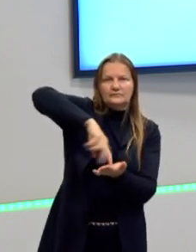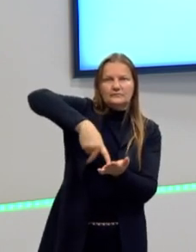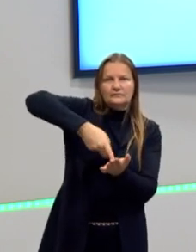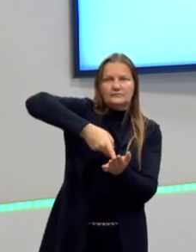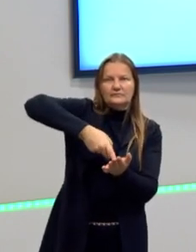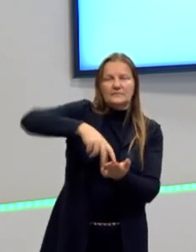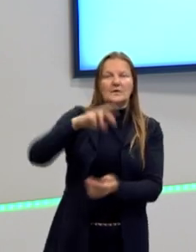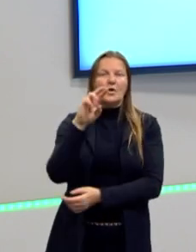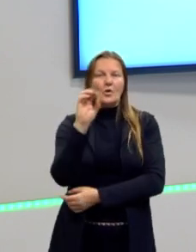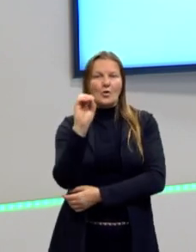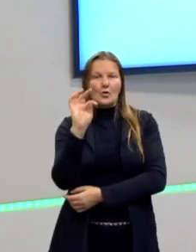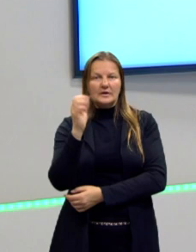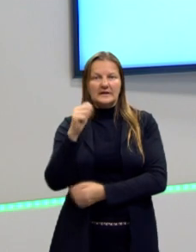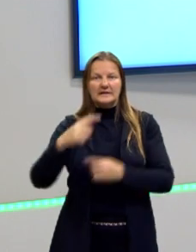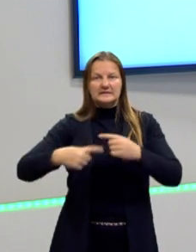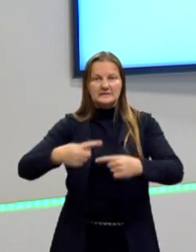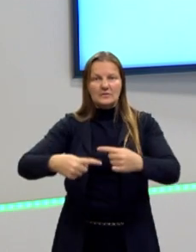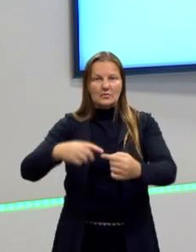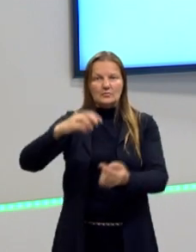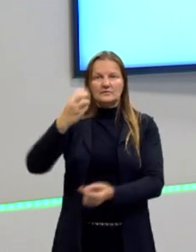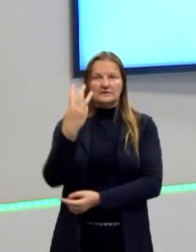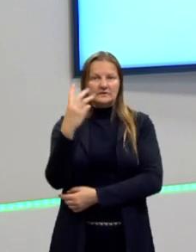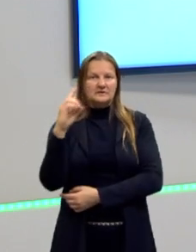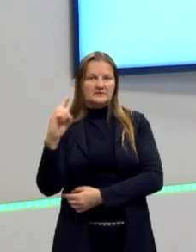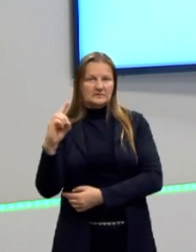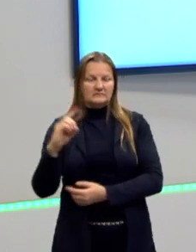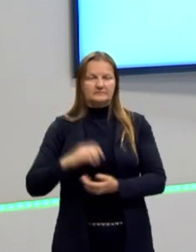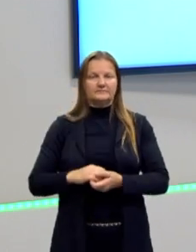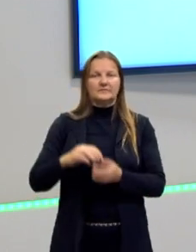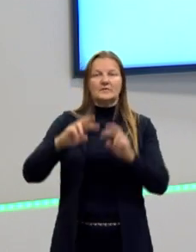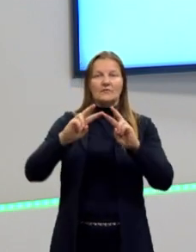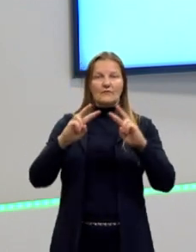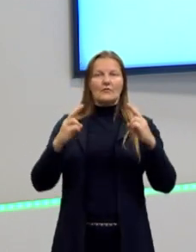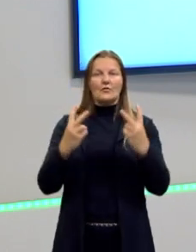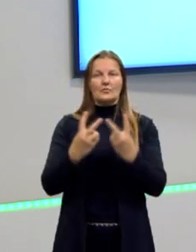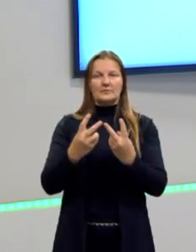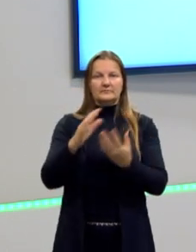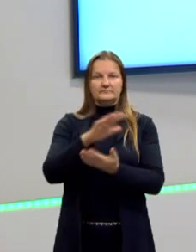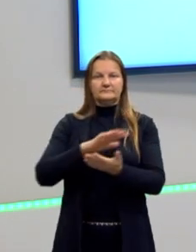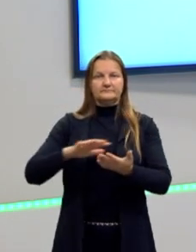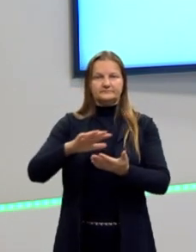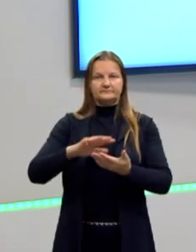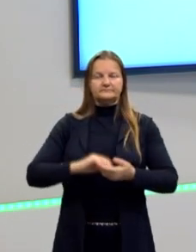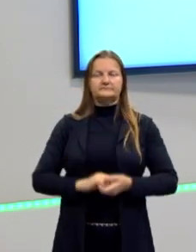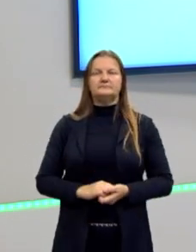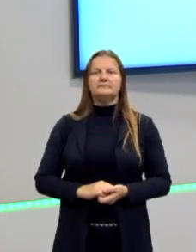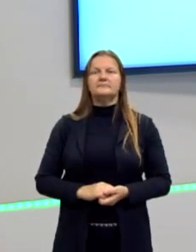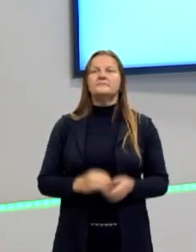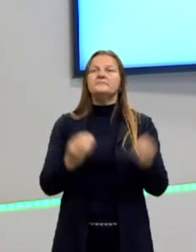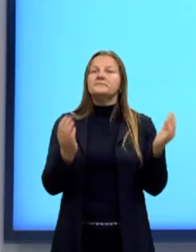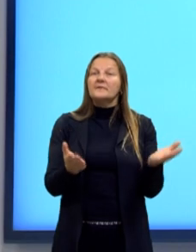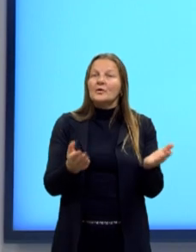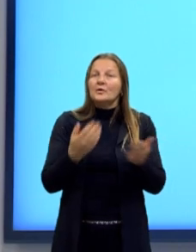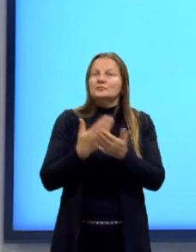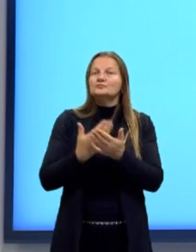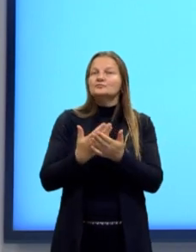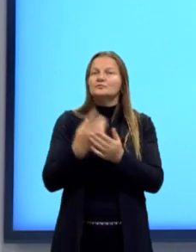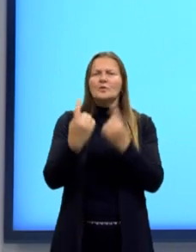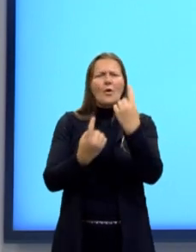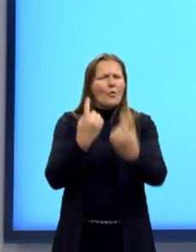formando então uma figura tridimensional que ocupam o espaço e nós vamos estudar então